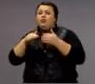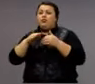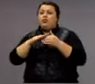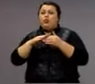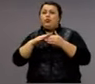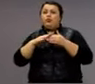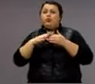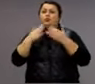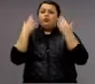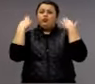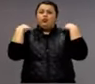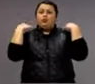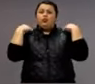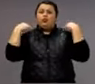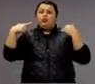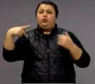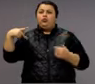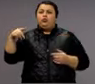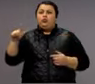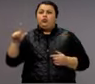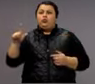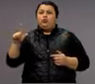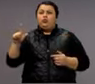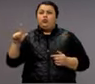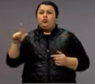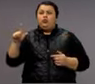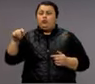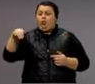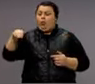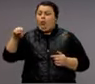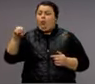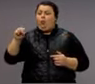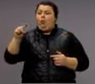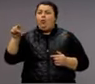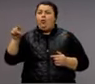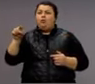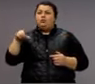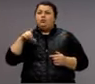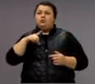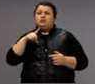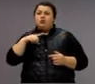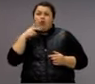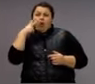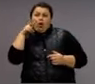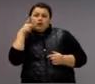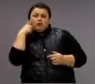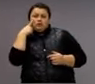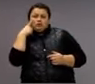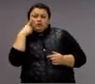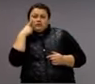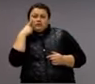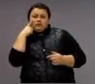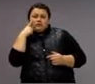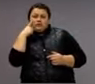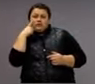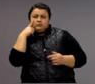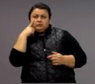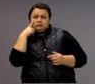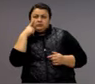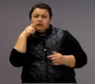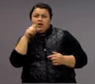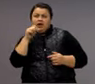os bronquíolos nessa parte azul, ó, e essas bolotinhas, ó, são os